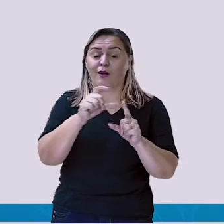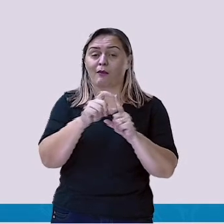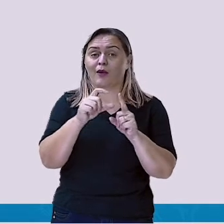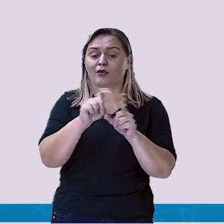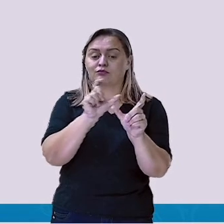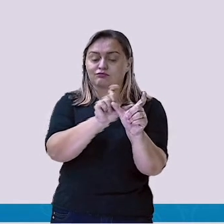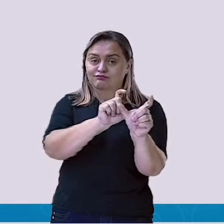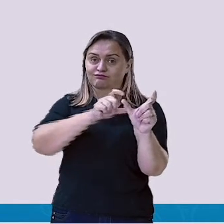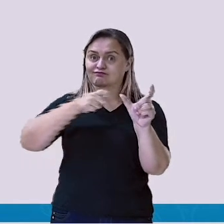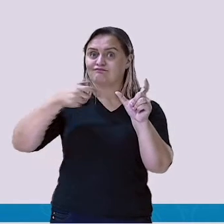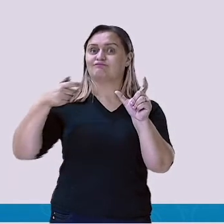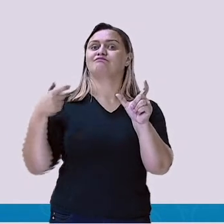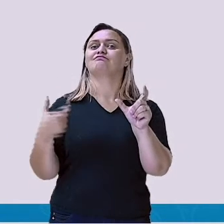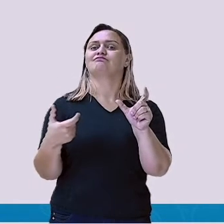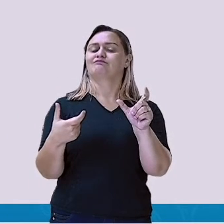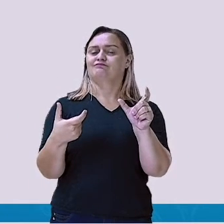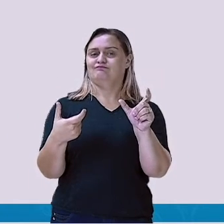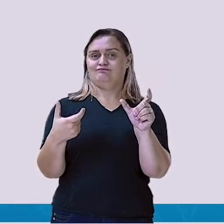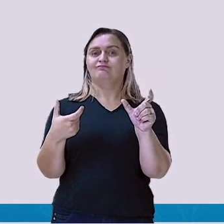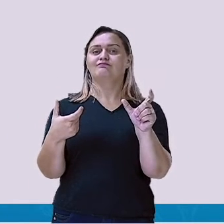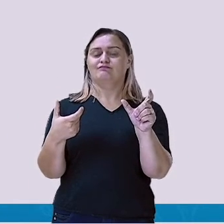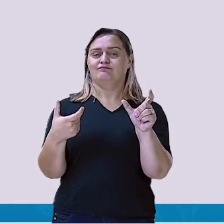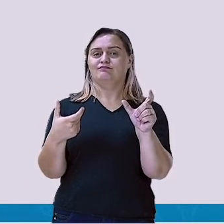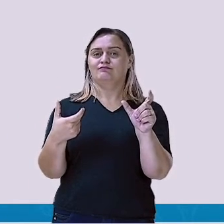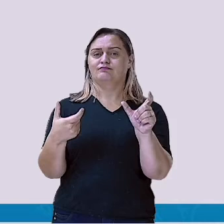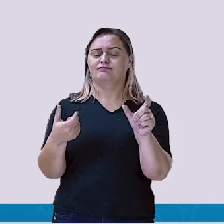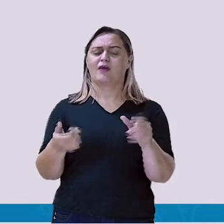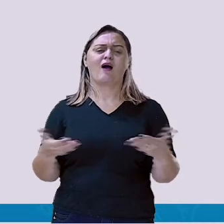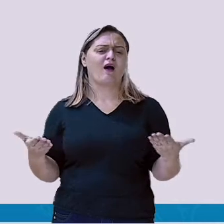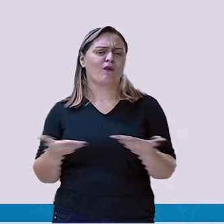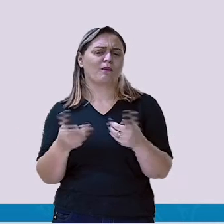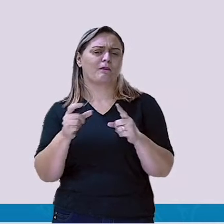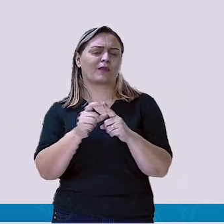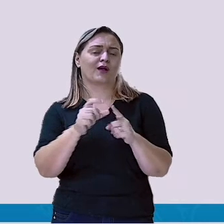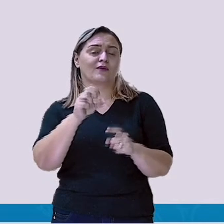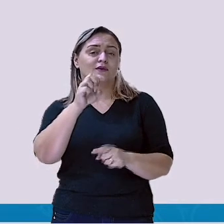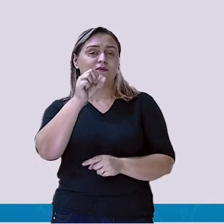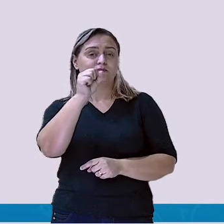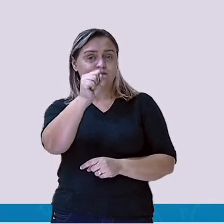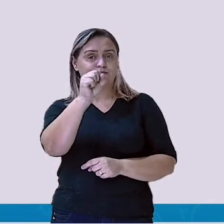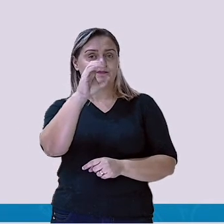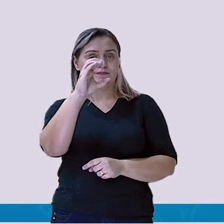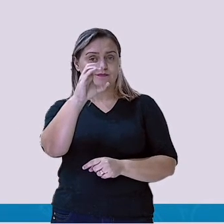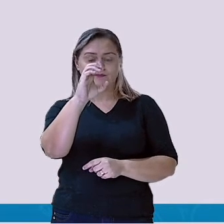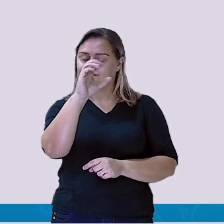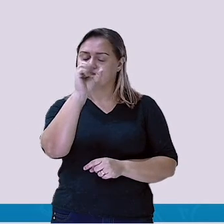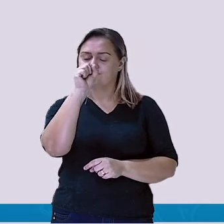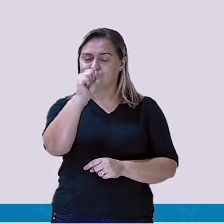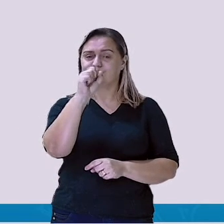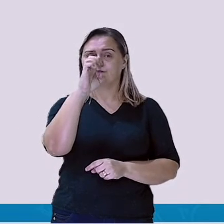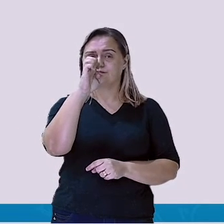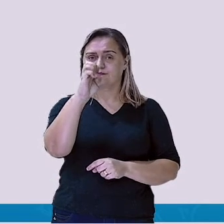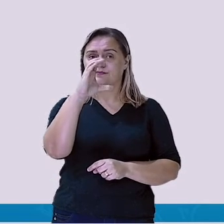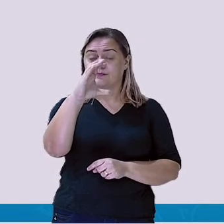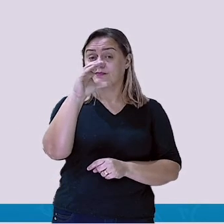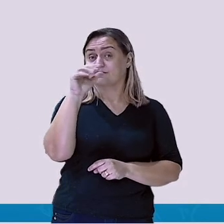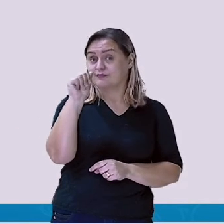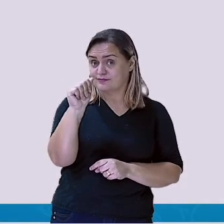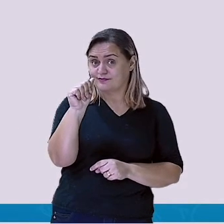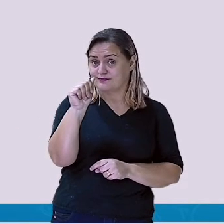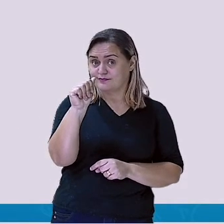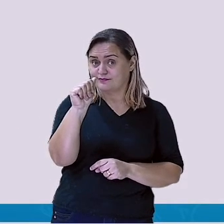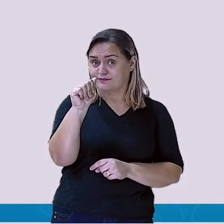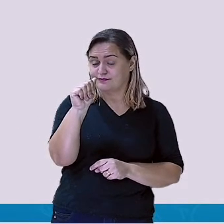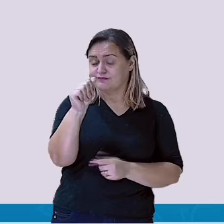está toda seca. Eu tenho que substituir a palavra seca pelo antônimo. Como vai ficar essa